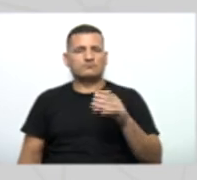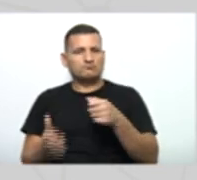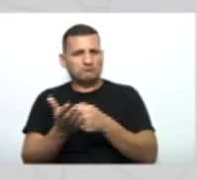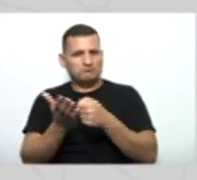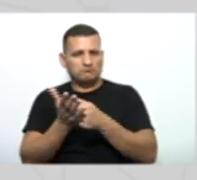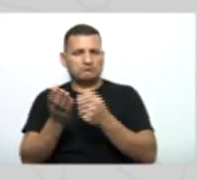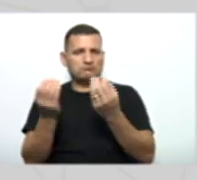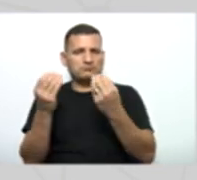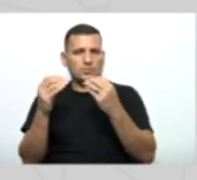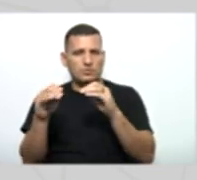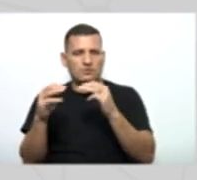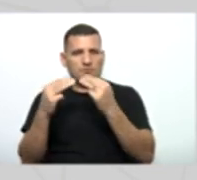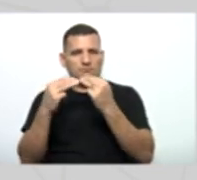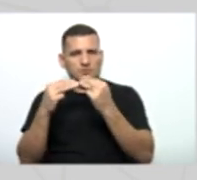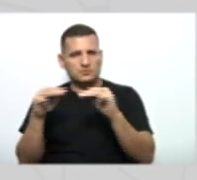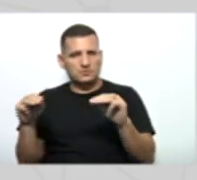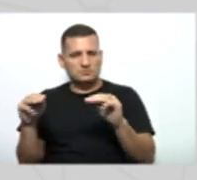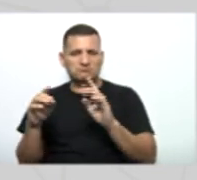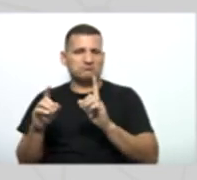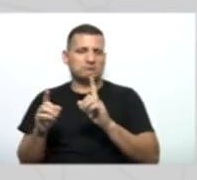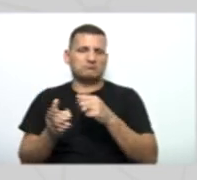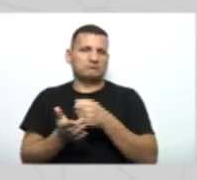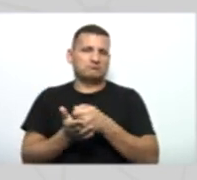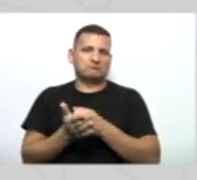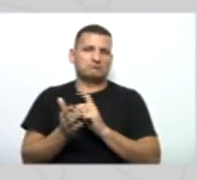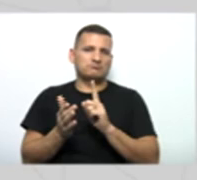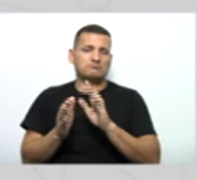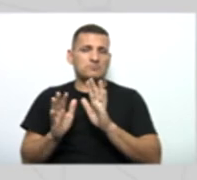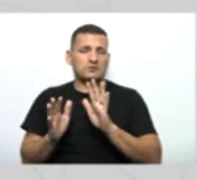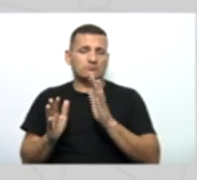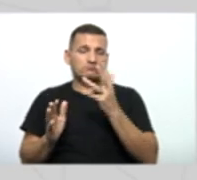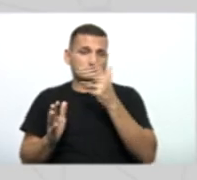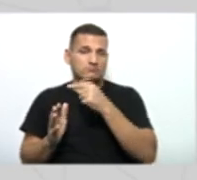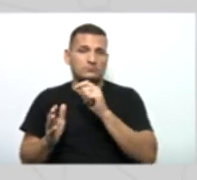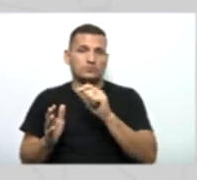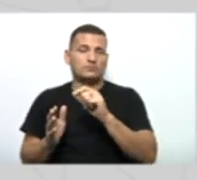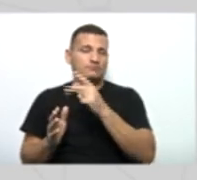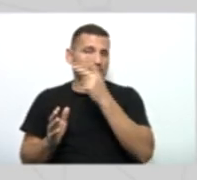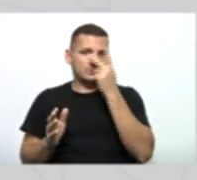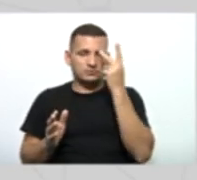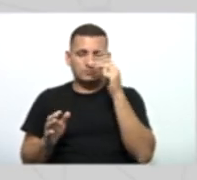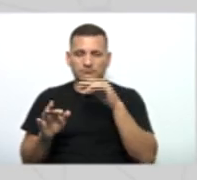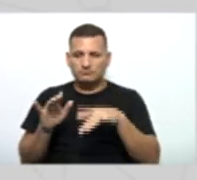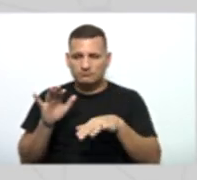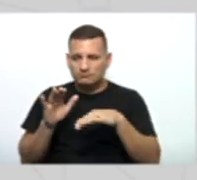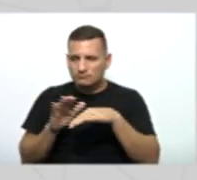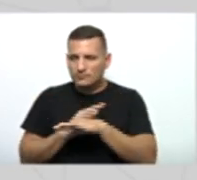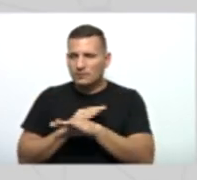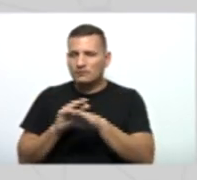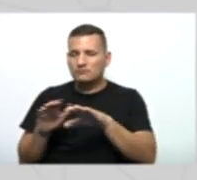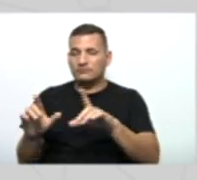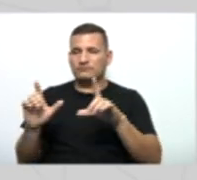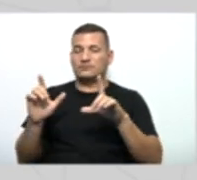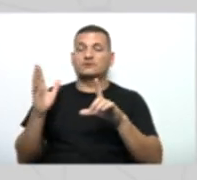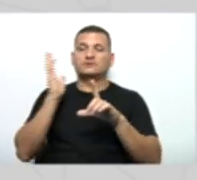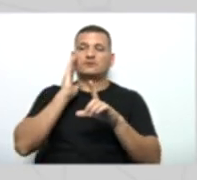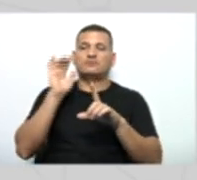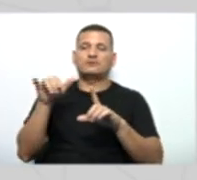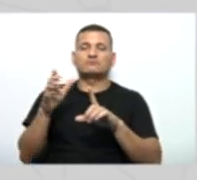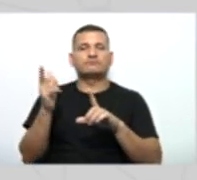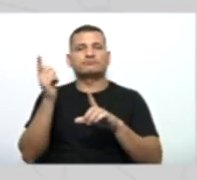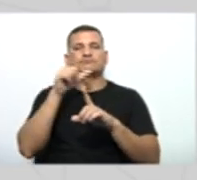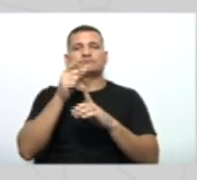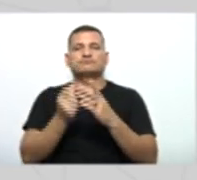essa mensagem de confirmação? Não é obrigado, mas fica mais bonito para o usuário ter uma resposta de que o objeto realmente foi criado e o